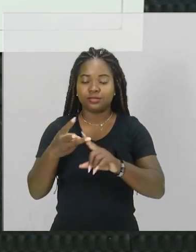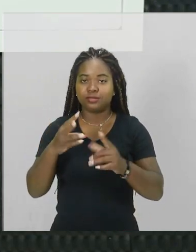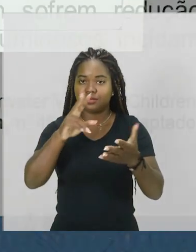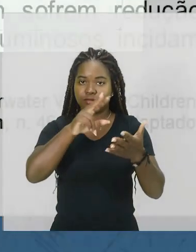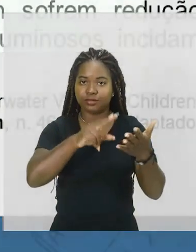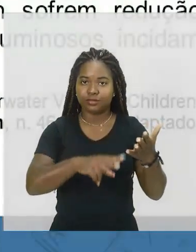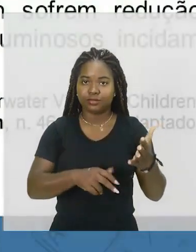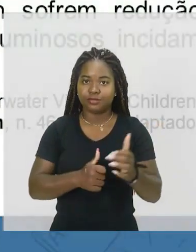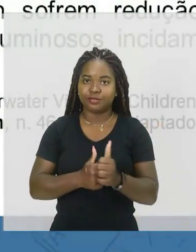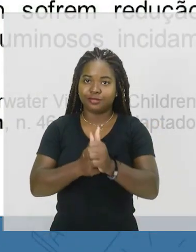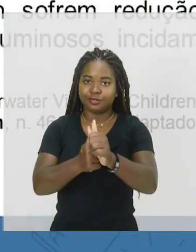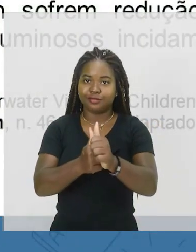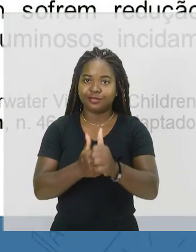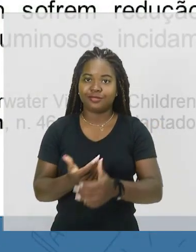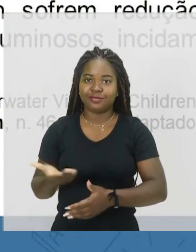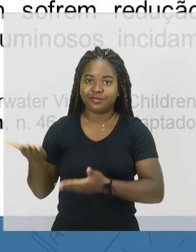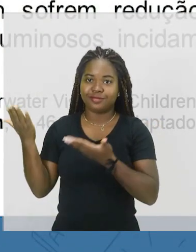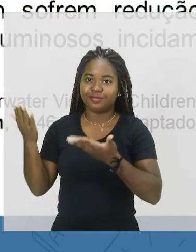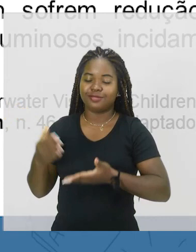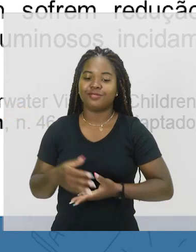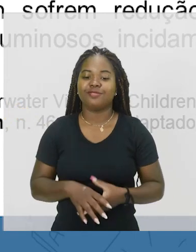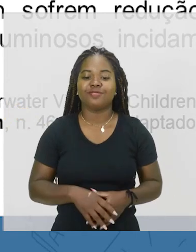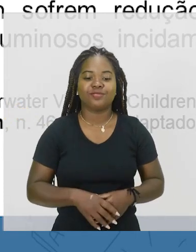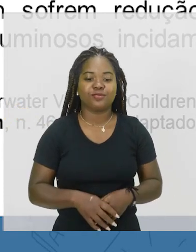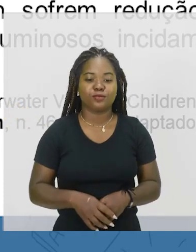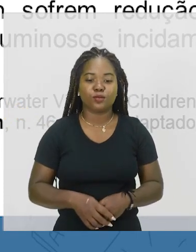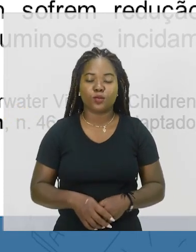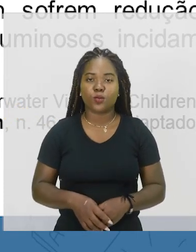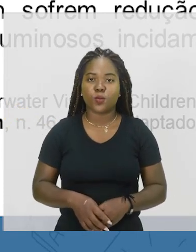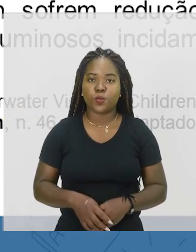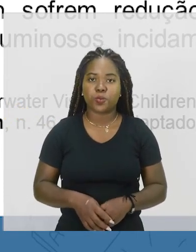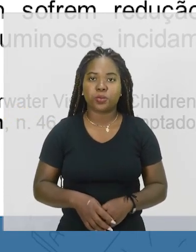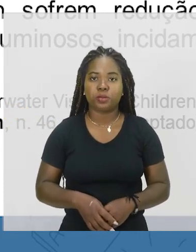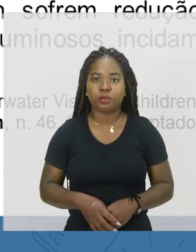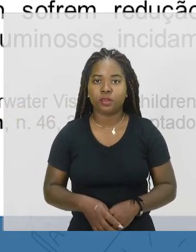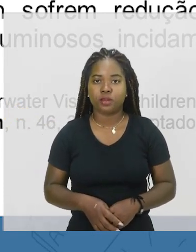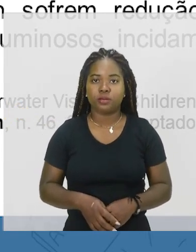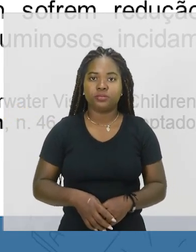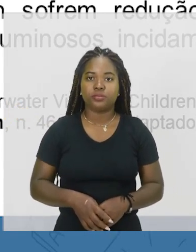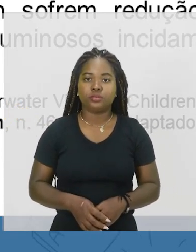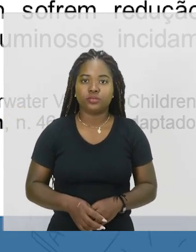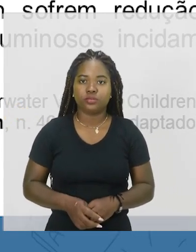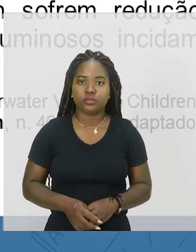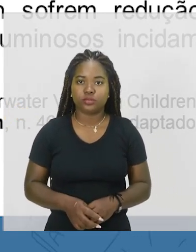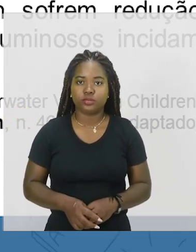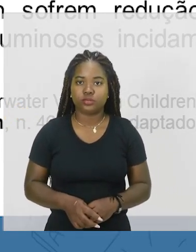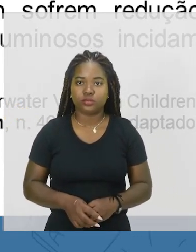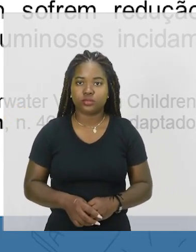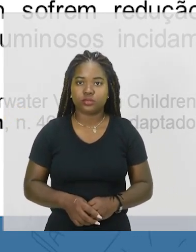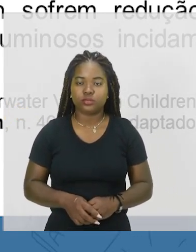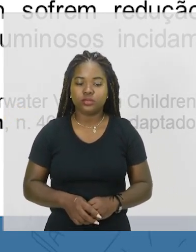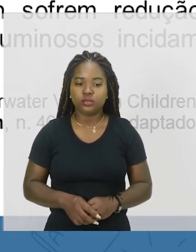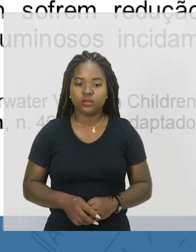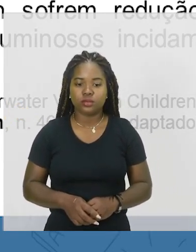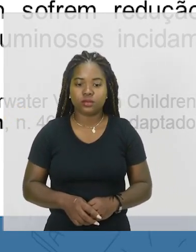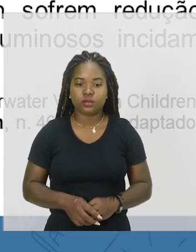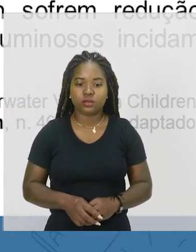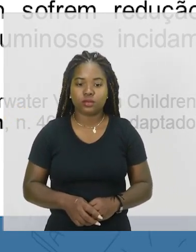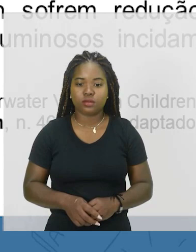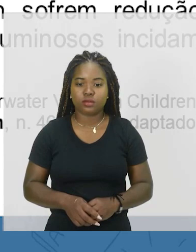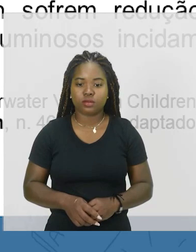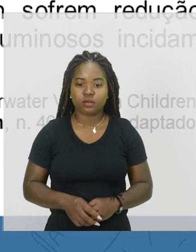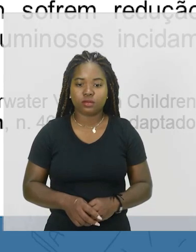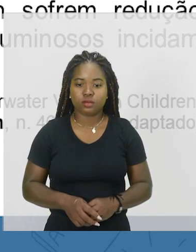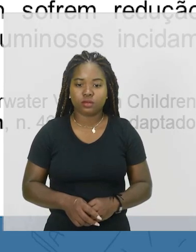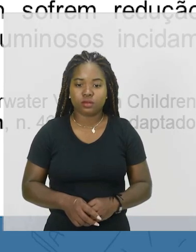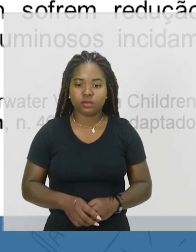3. Questão do Enem, né? Diz assim, ó. A maioria das pessoas ficam com a